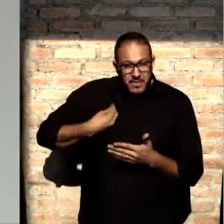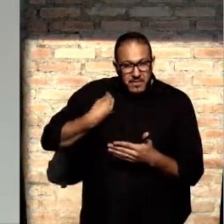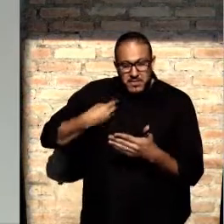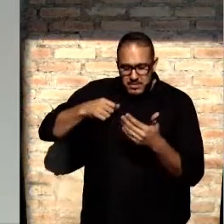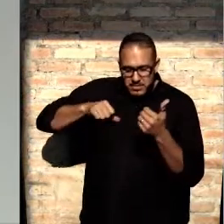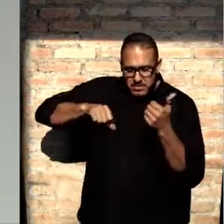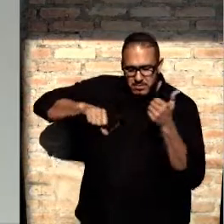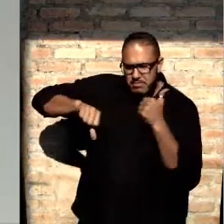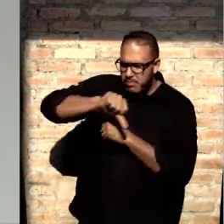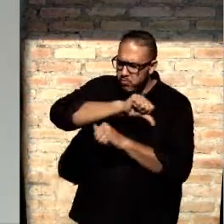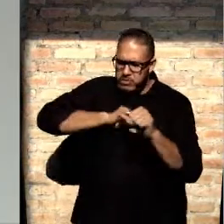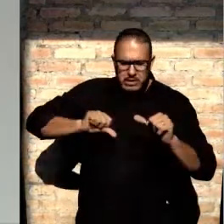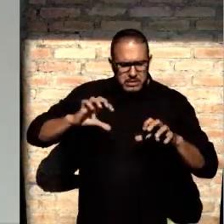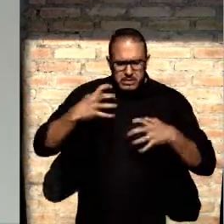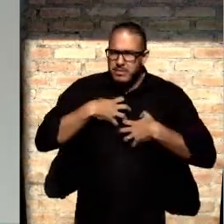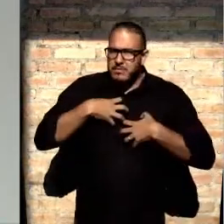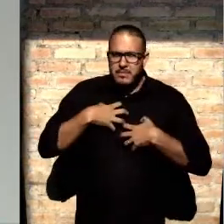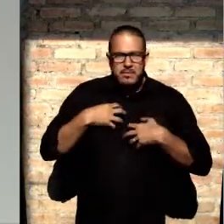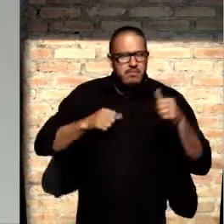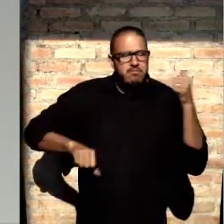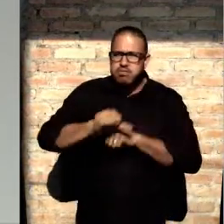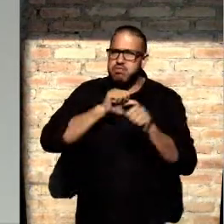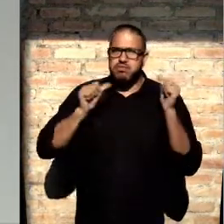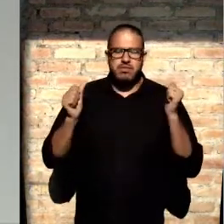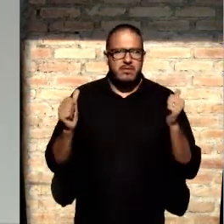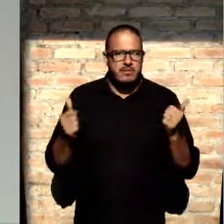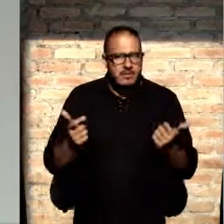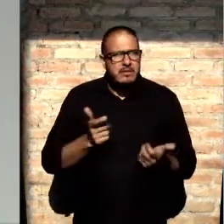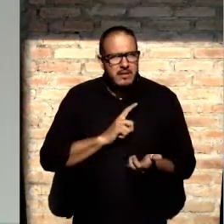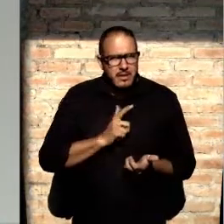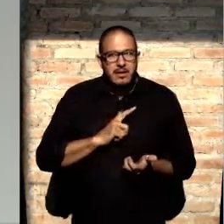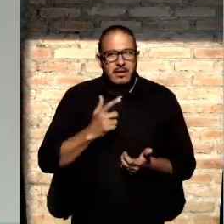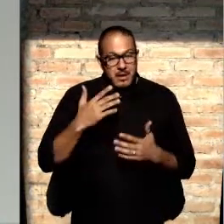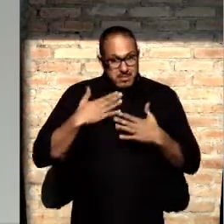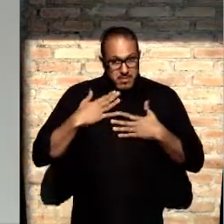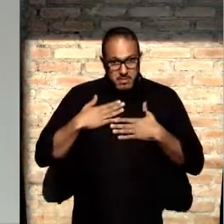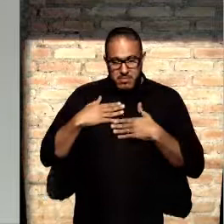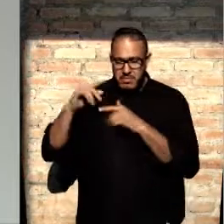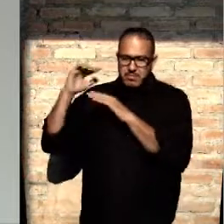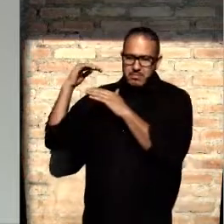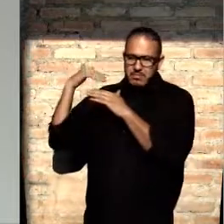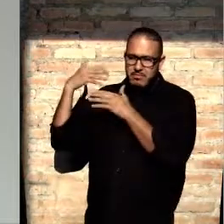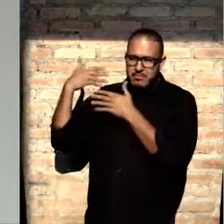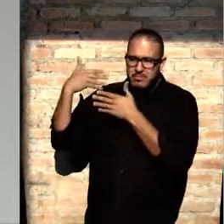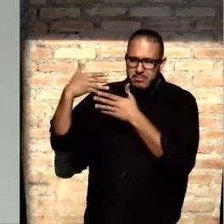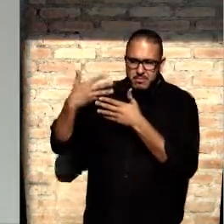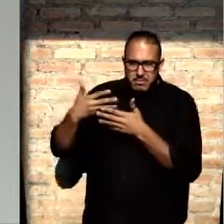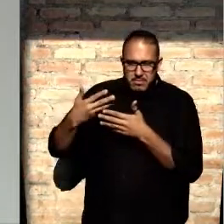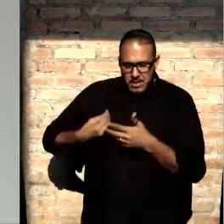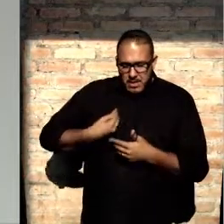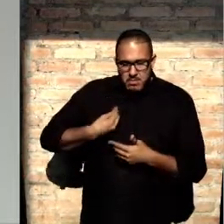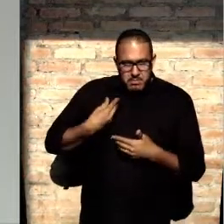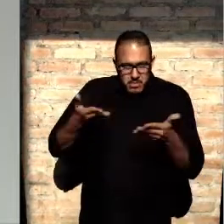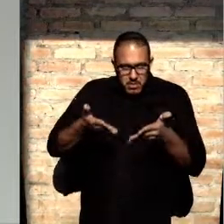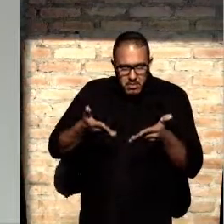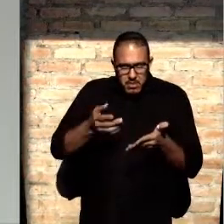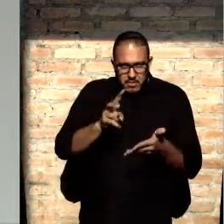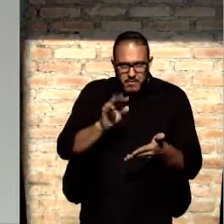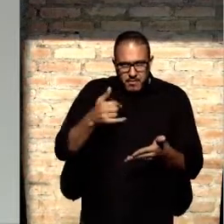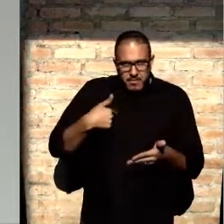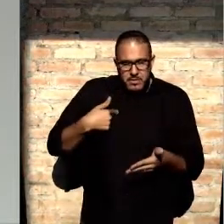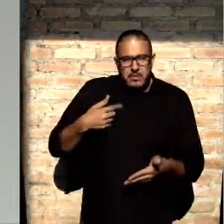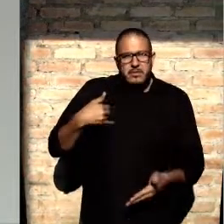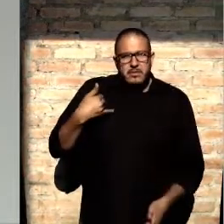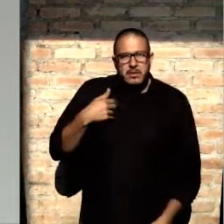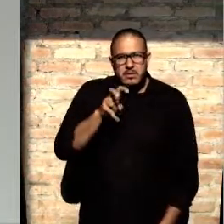comportamento brutal é eu acho que a minha geração eu tenho vou fazer 55 anos e eu